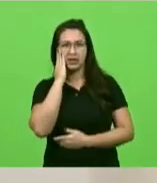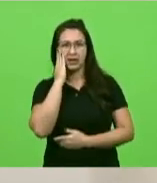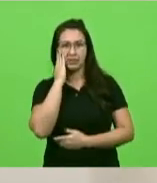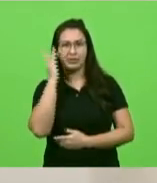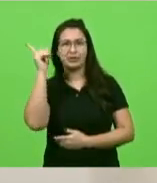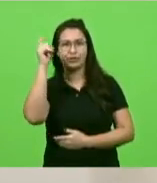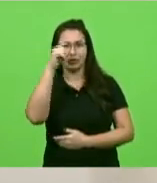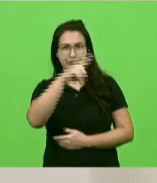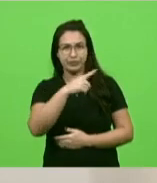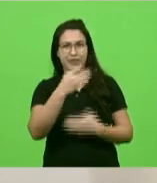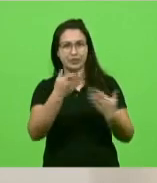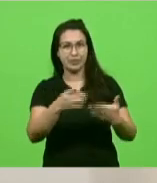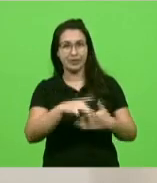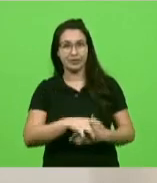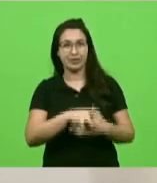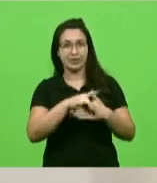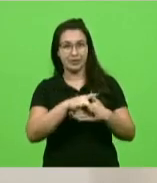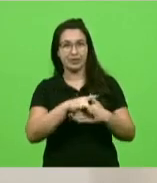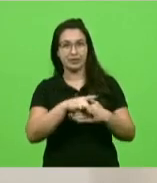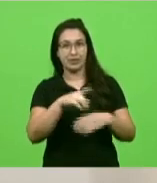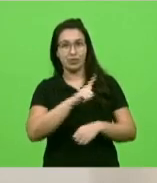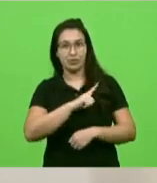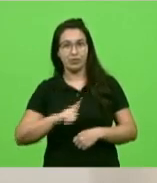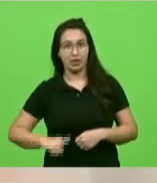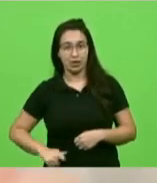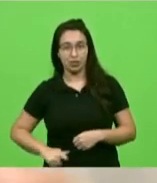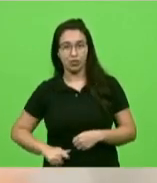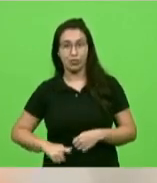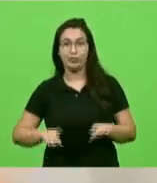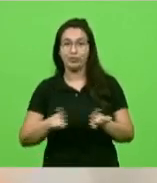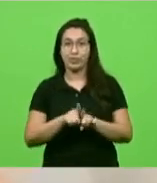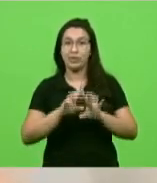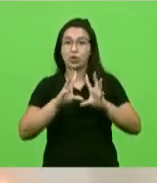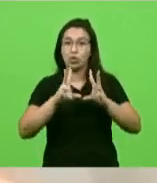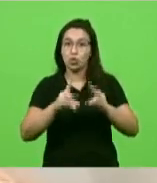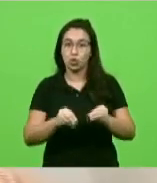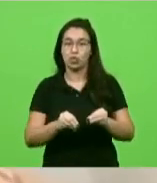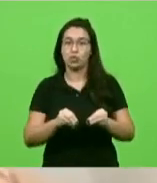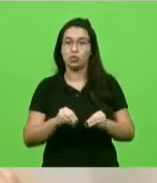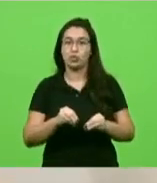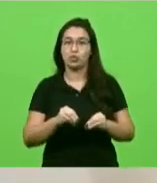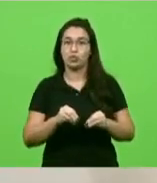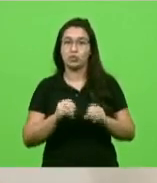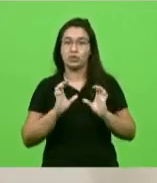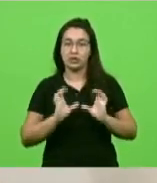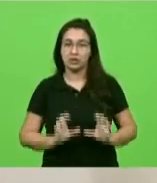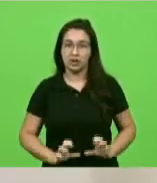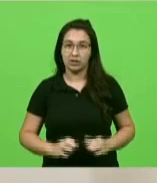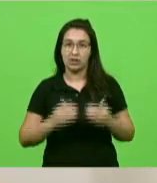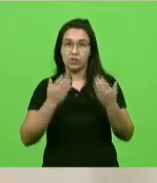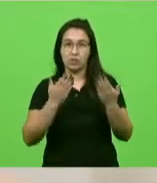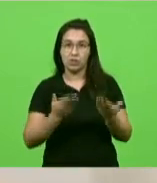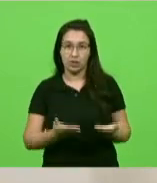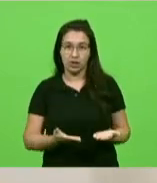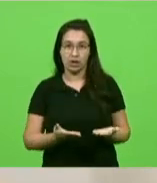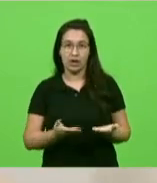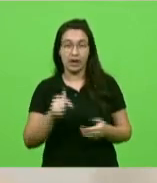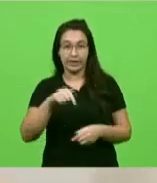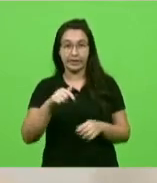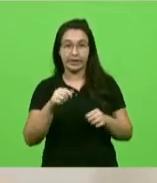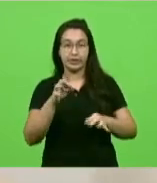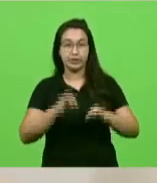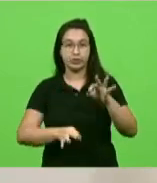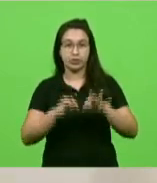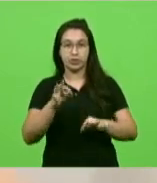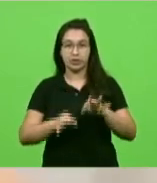traria. E, na certa, conta, como todo cidadão deste país, com um judiciário imparcial e